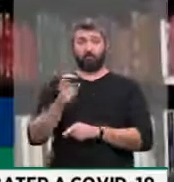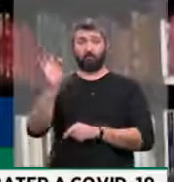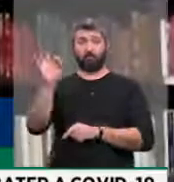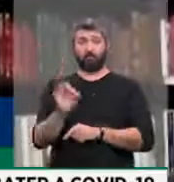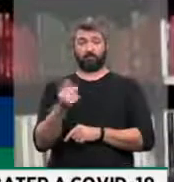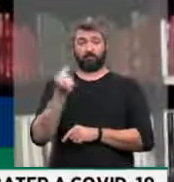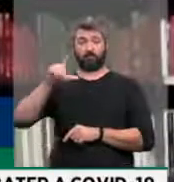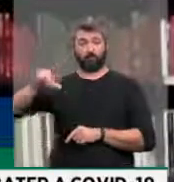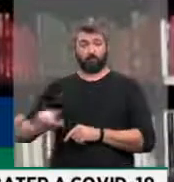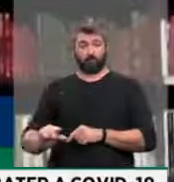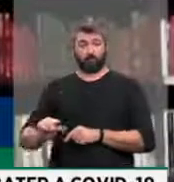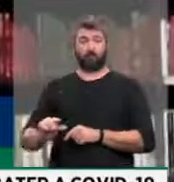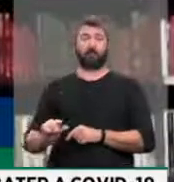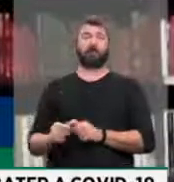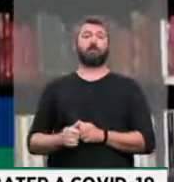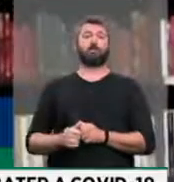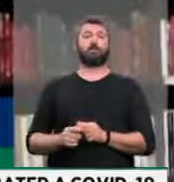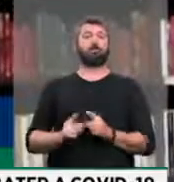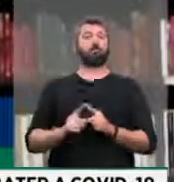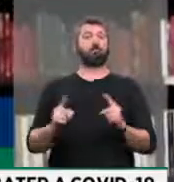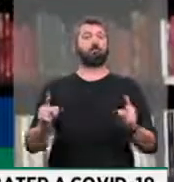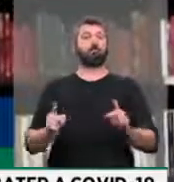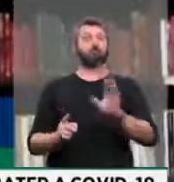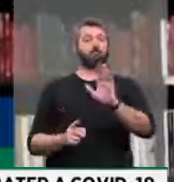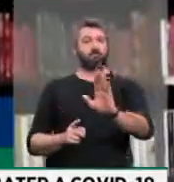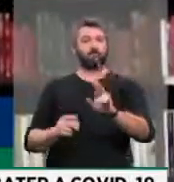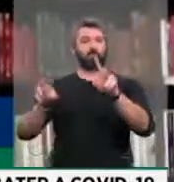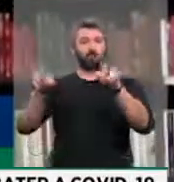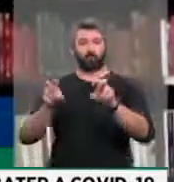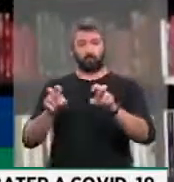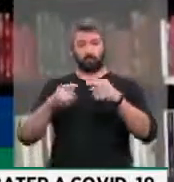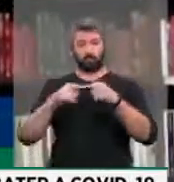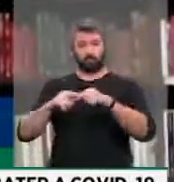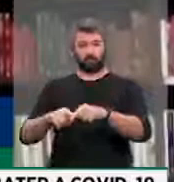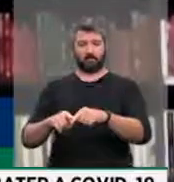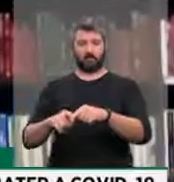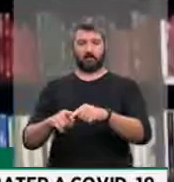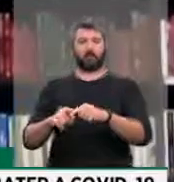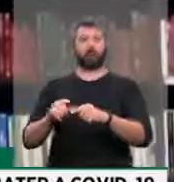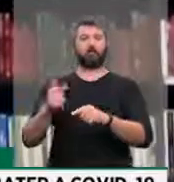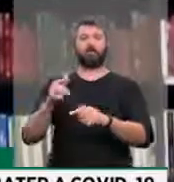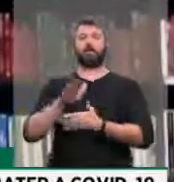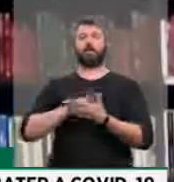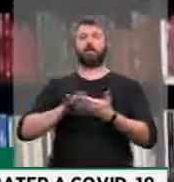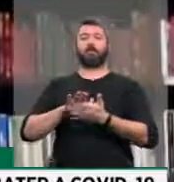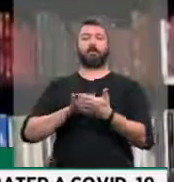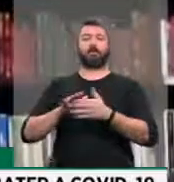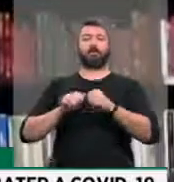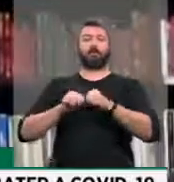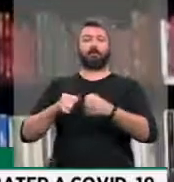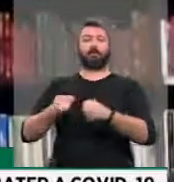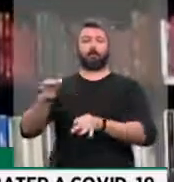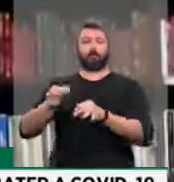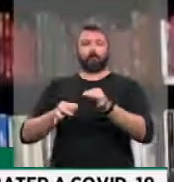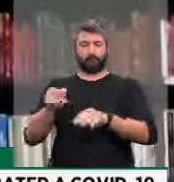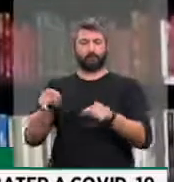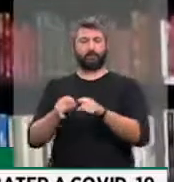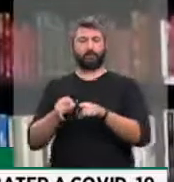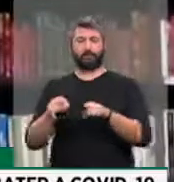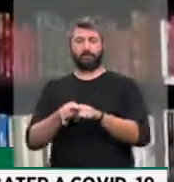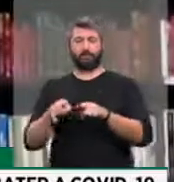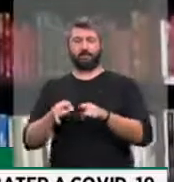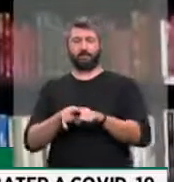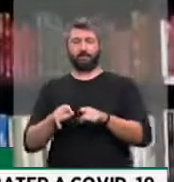valor de crédito atualizado, desde que em relação ao crédito não penda recurso ou defesa judicial e que